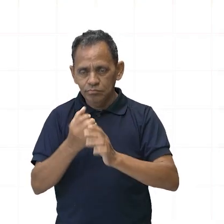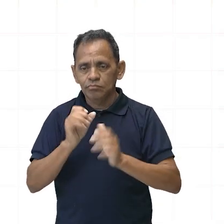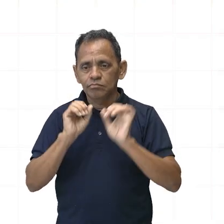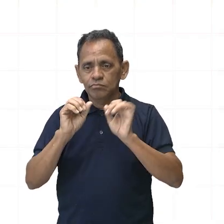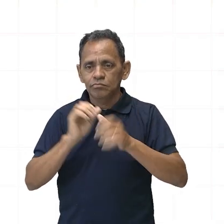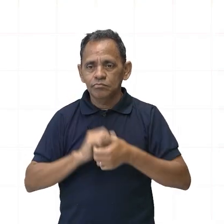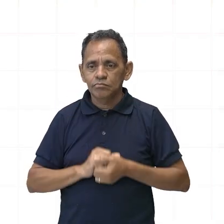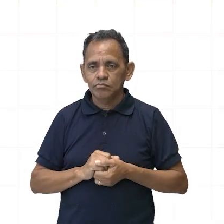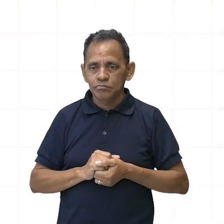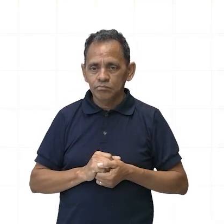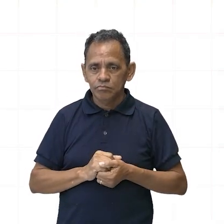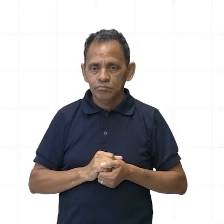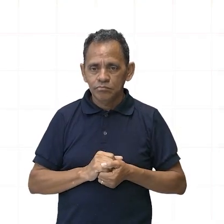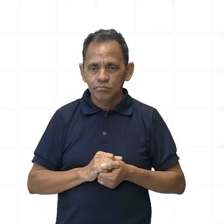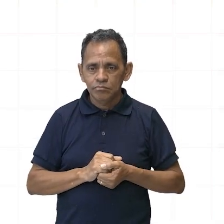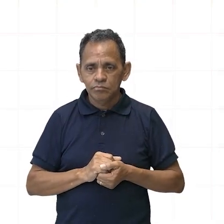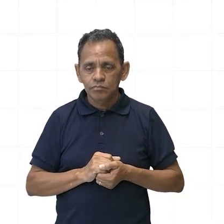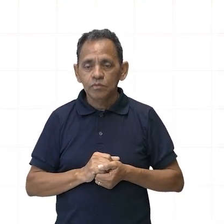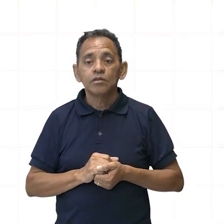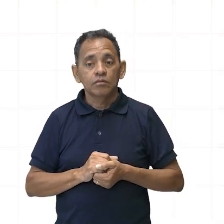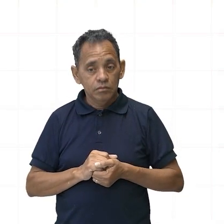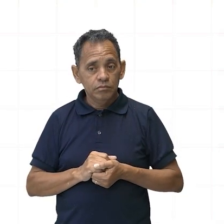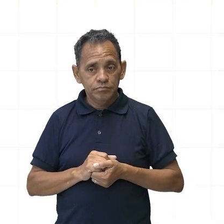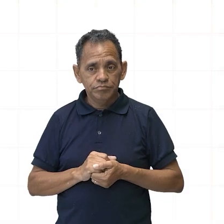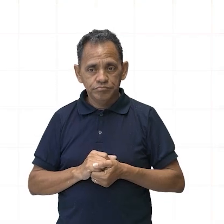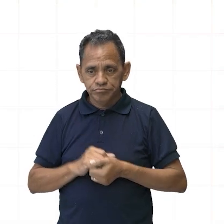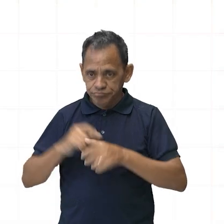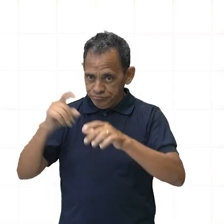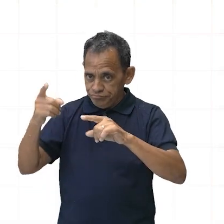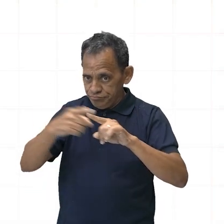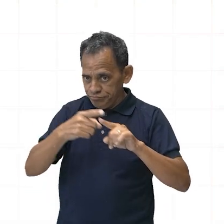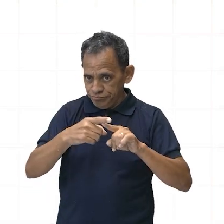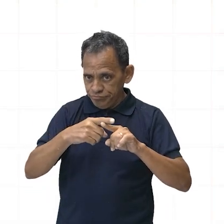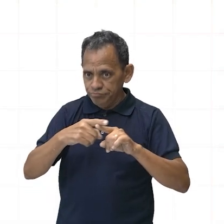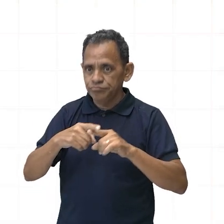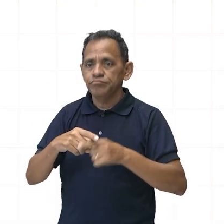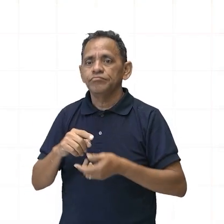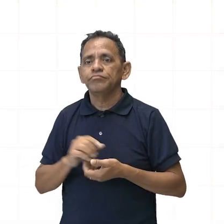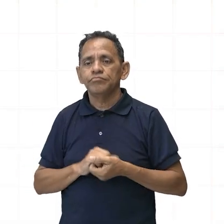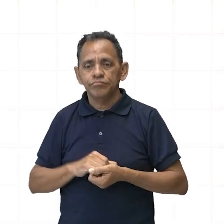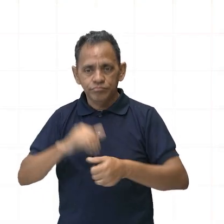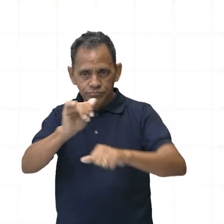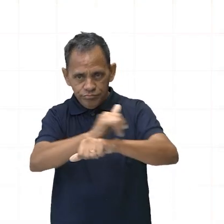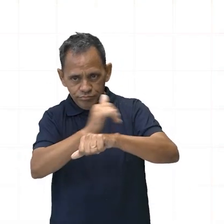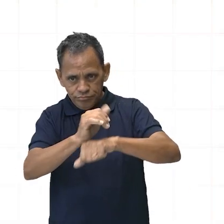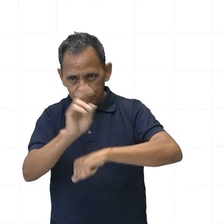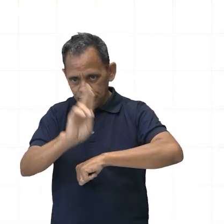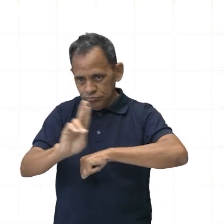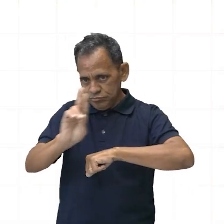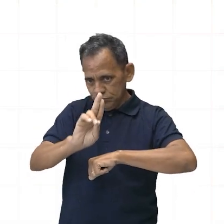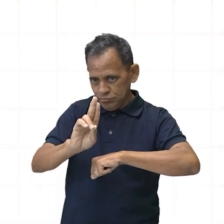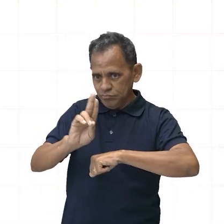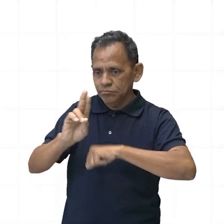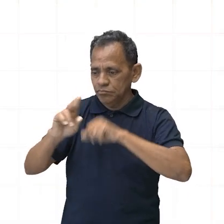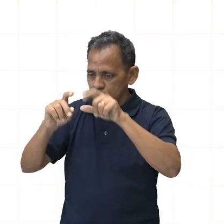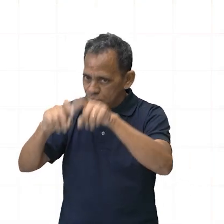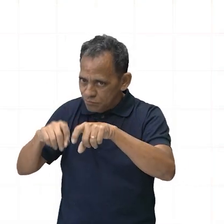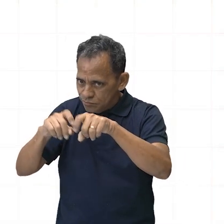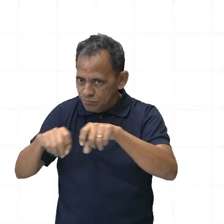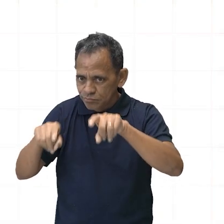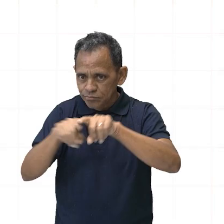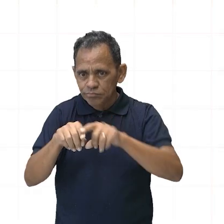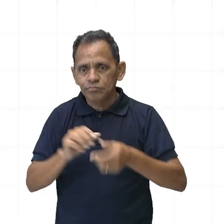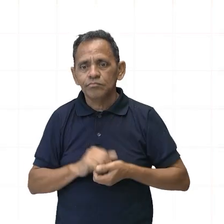gente, acaba ajudando bastante nessa transformação da produção agropecuária ao